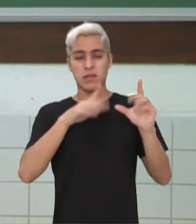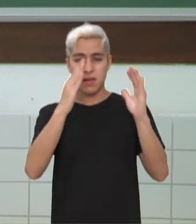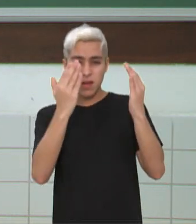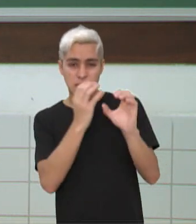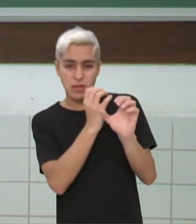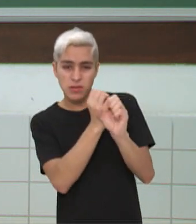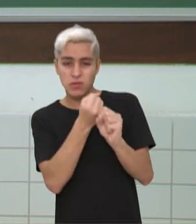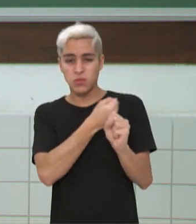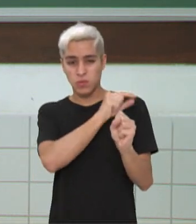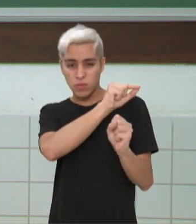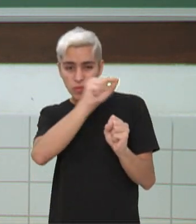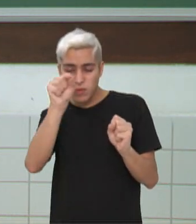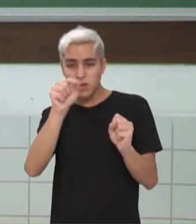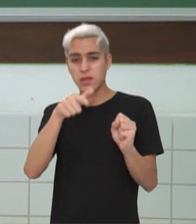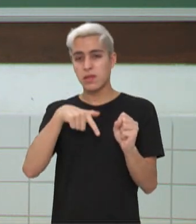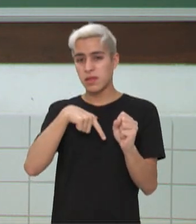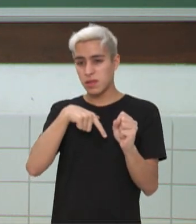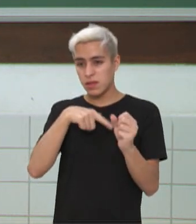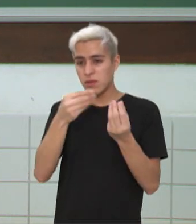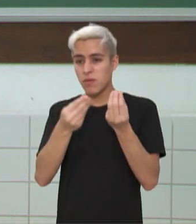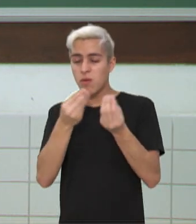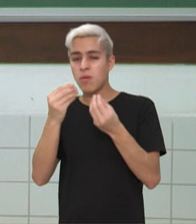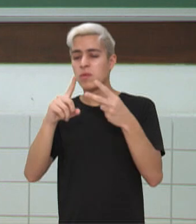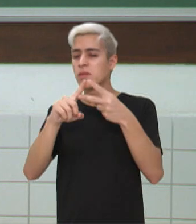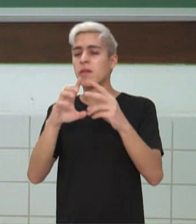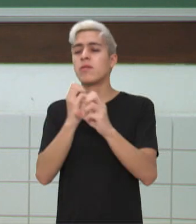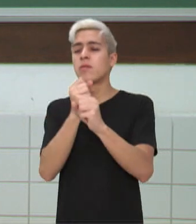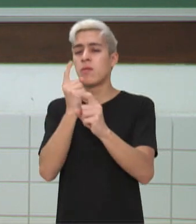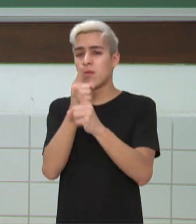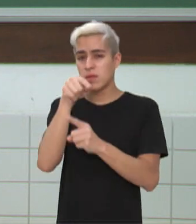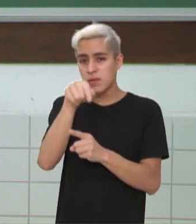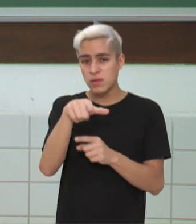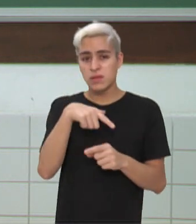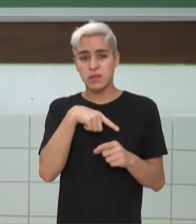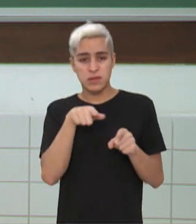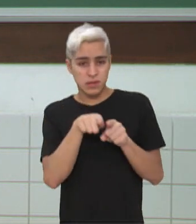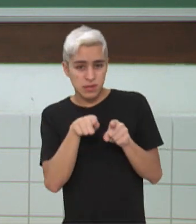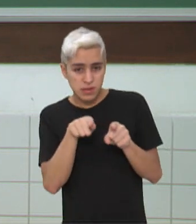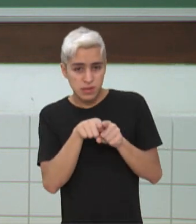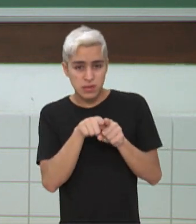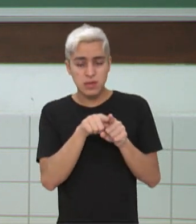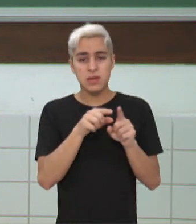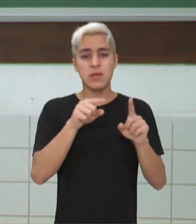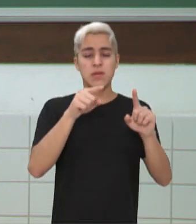coeficientes, que eu tenho o valor discriminante delta para calcular, que eu tenho o meu ponto